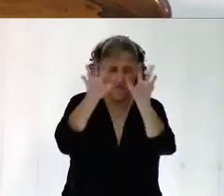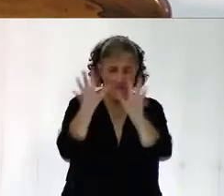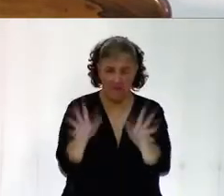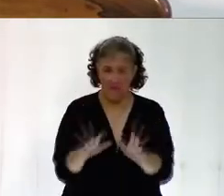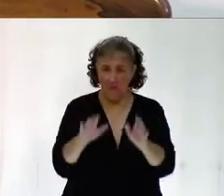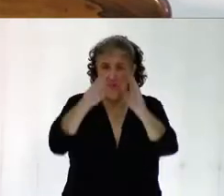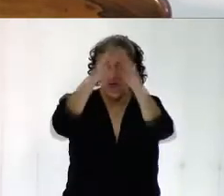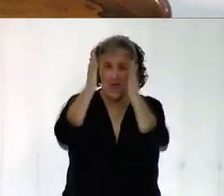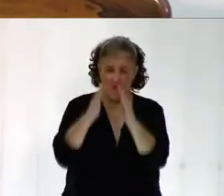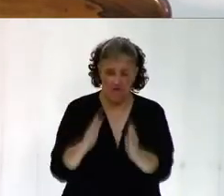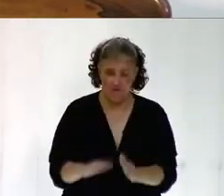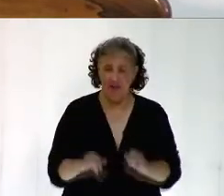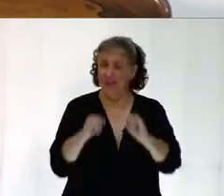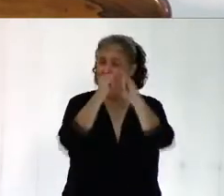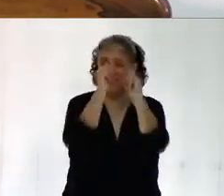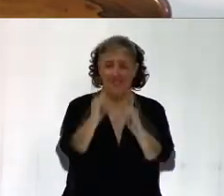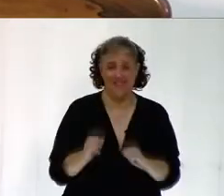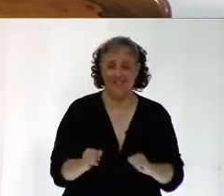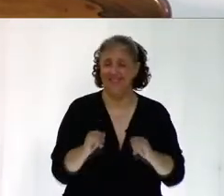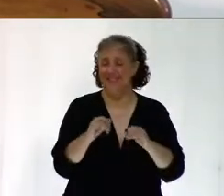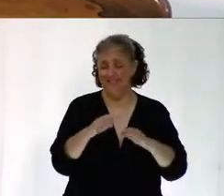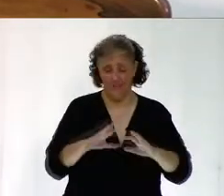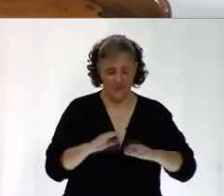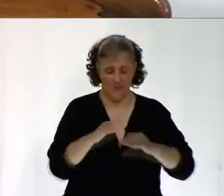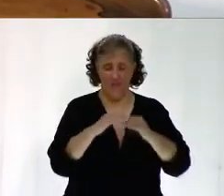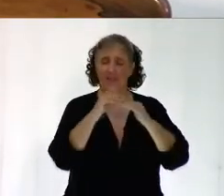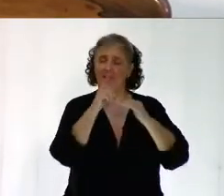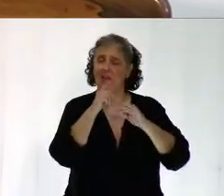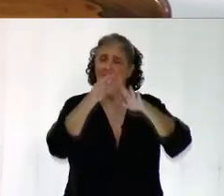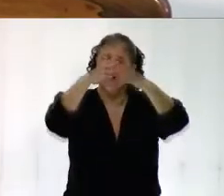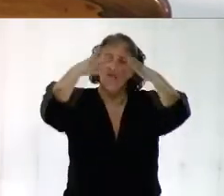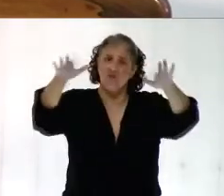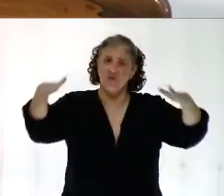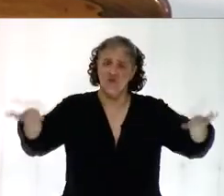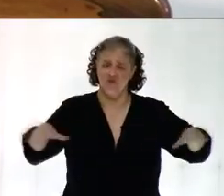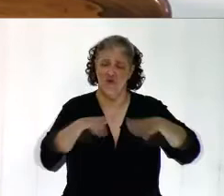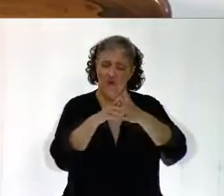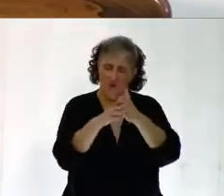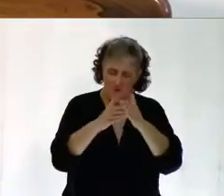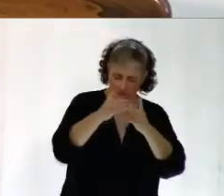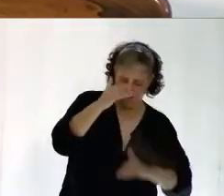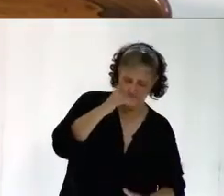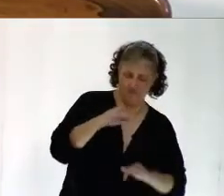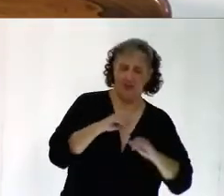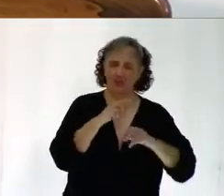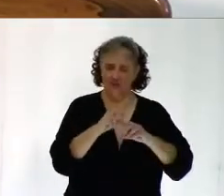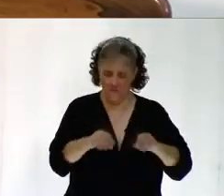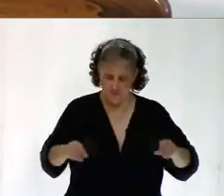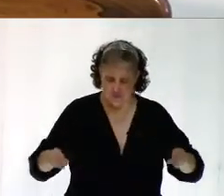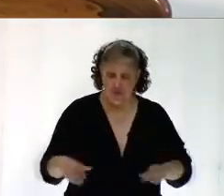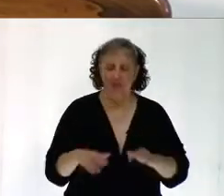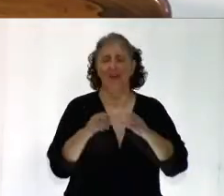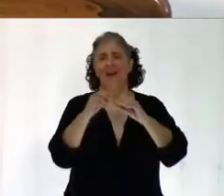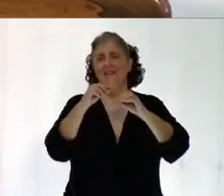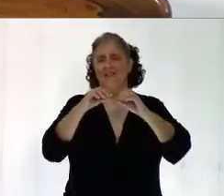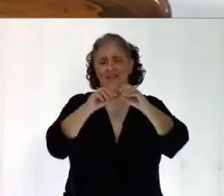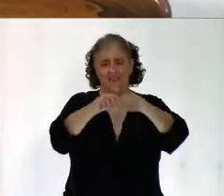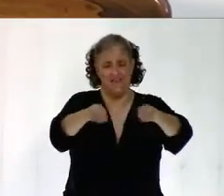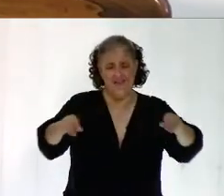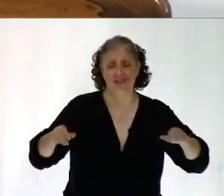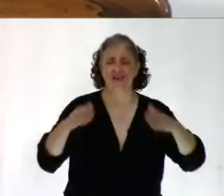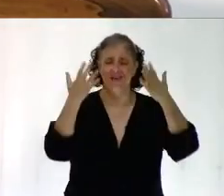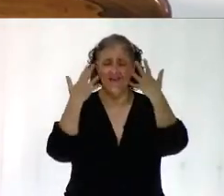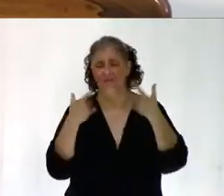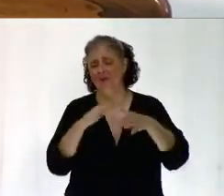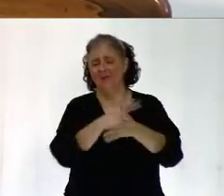cima no céu nem em baixo na terra nem nas águas debaixo da terra não as adorarás nem lhes darás culto